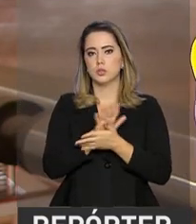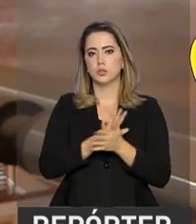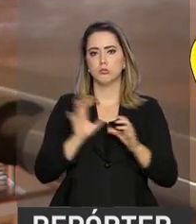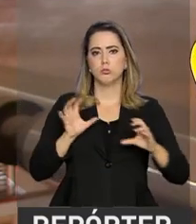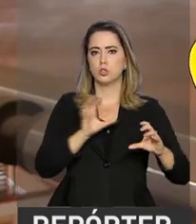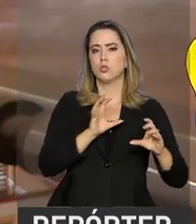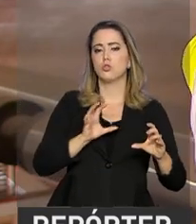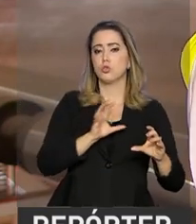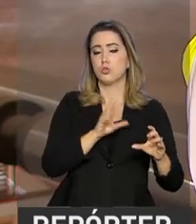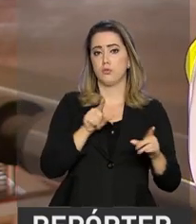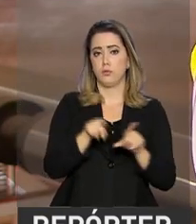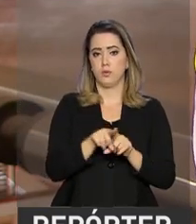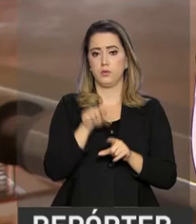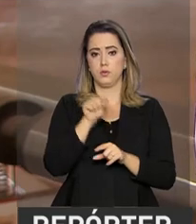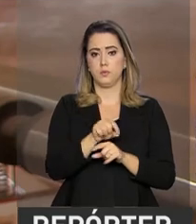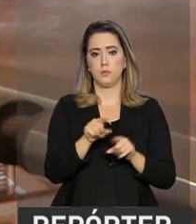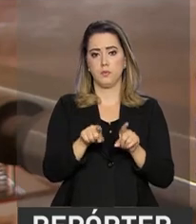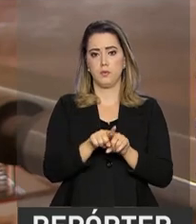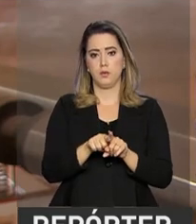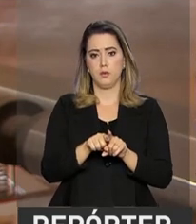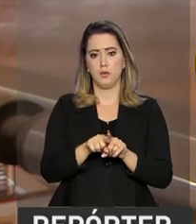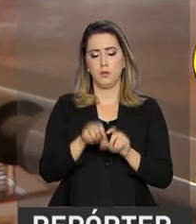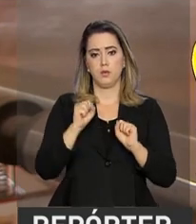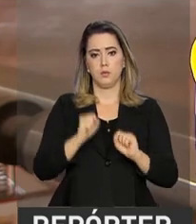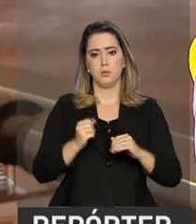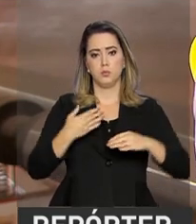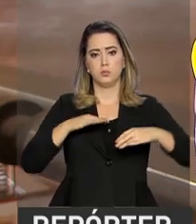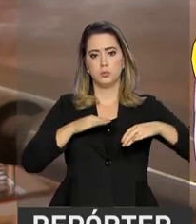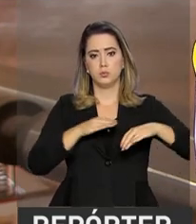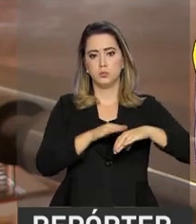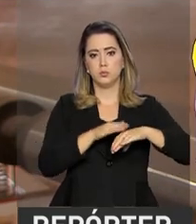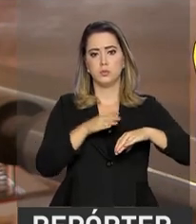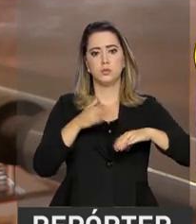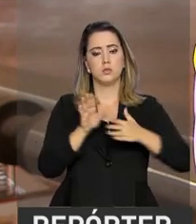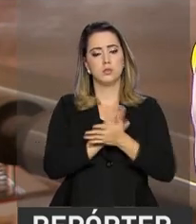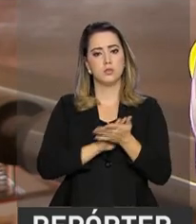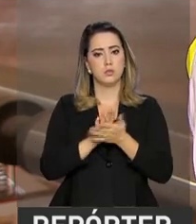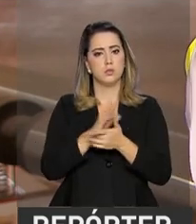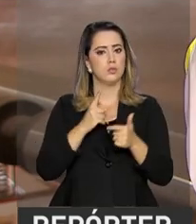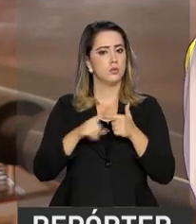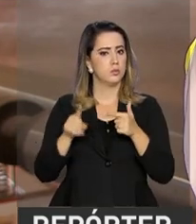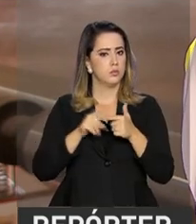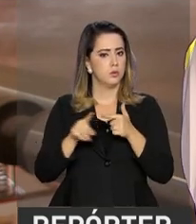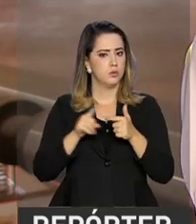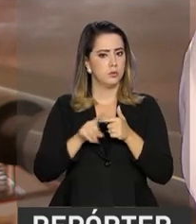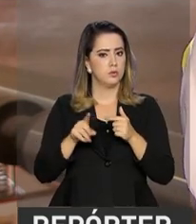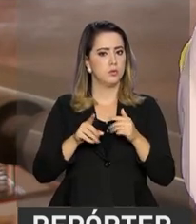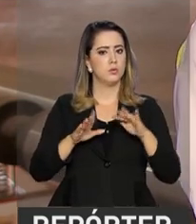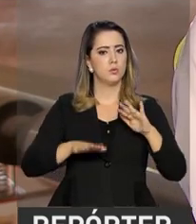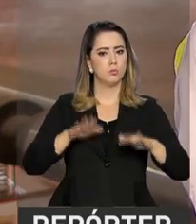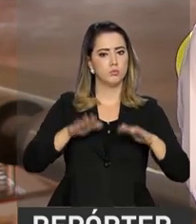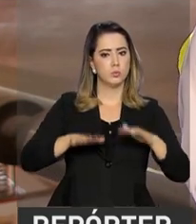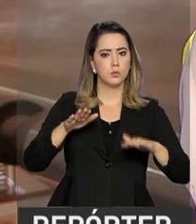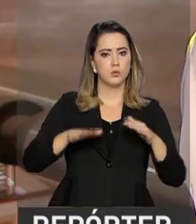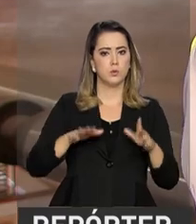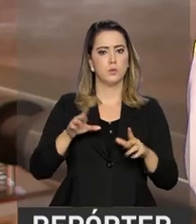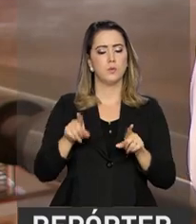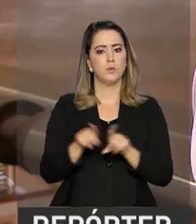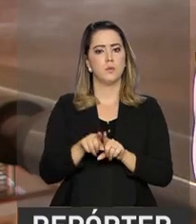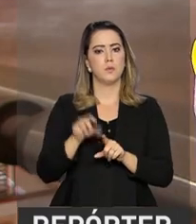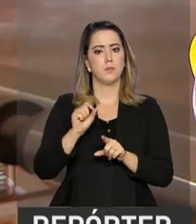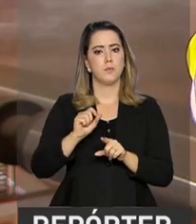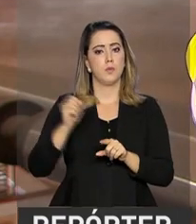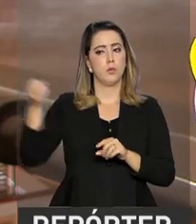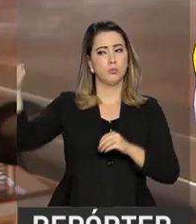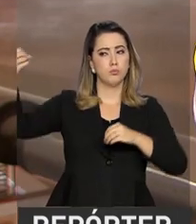eu trafegar em cima dela, equipamentos que eu ponho em cima dela, também não gerem vibrações que perturbem a estabilidade da órbita do feixe